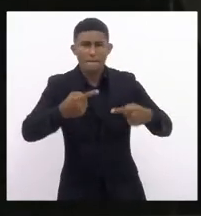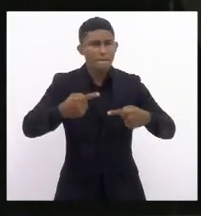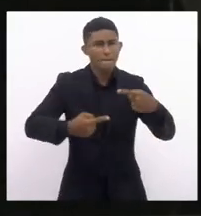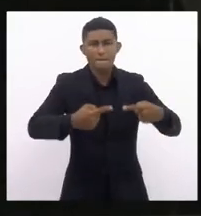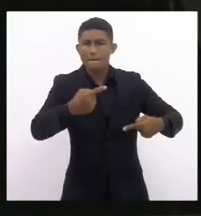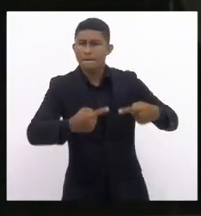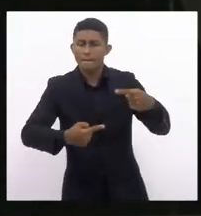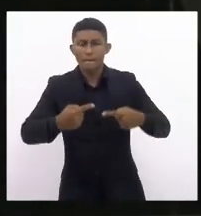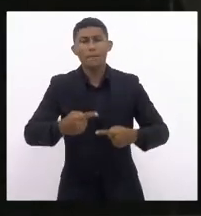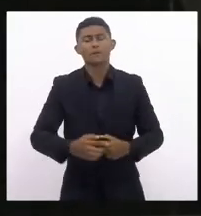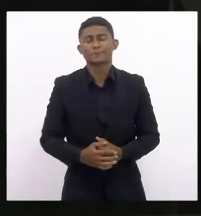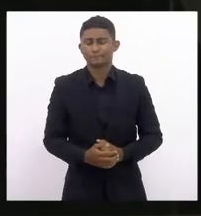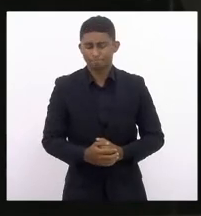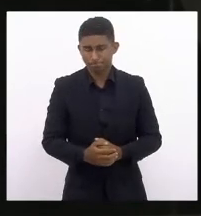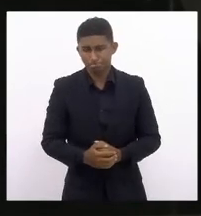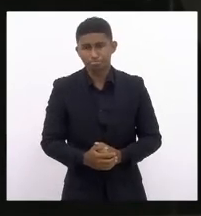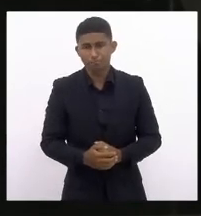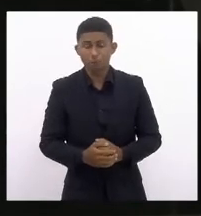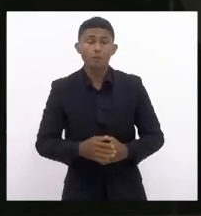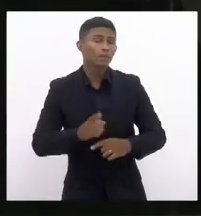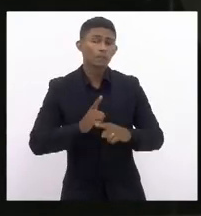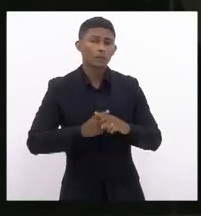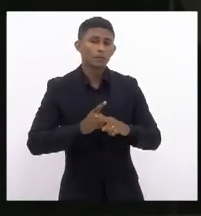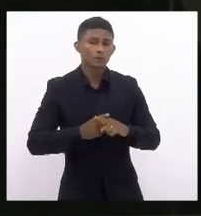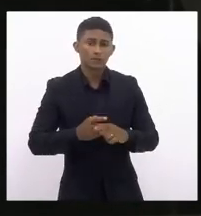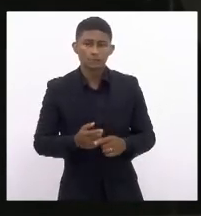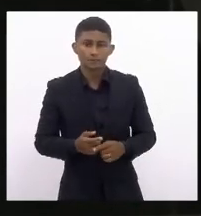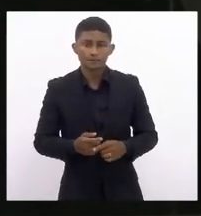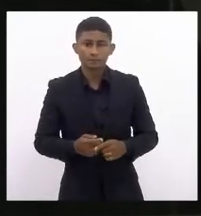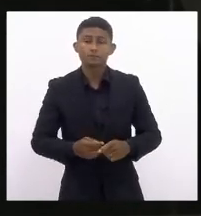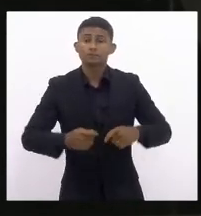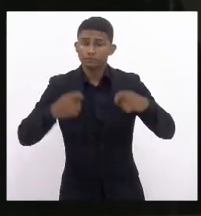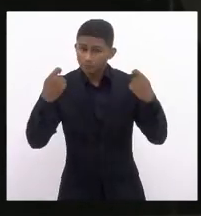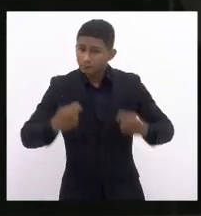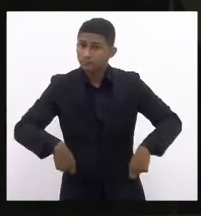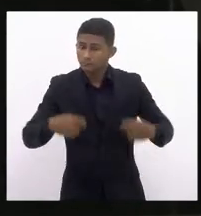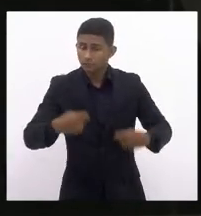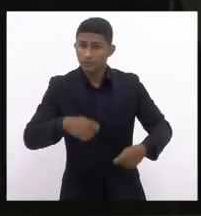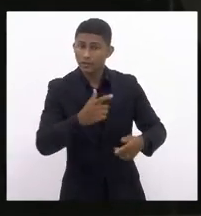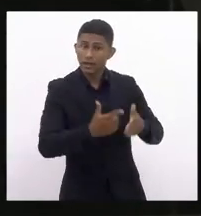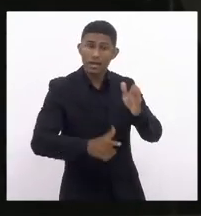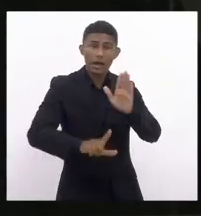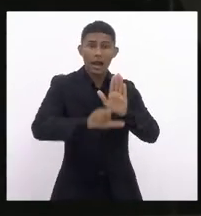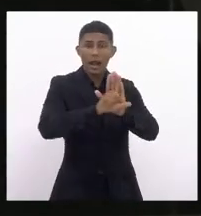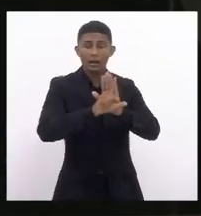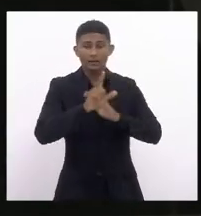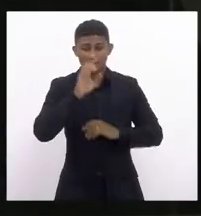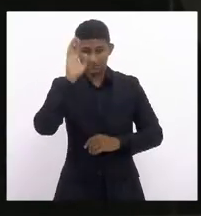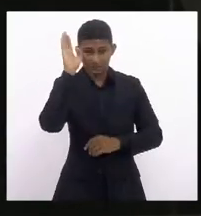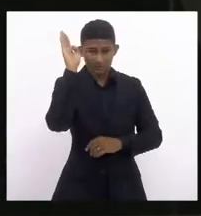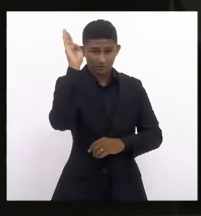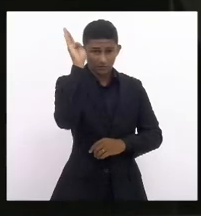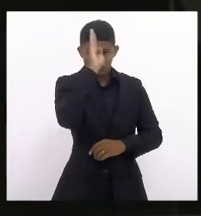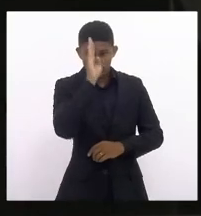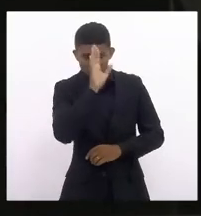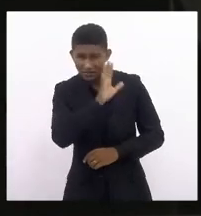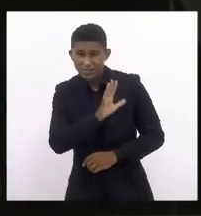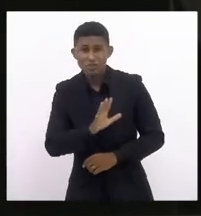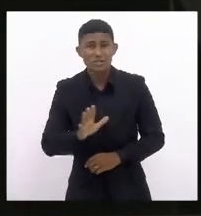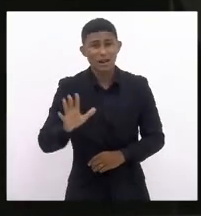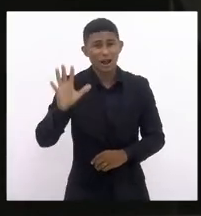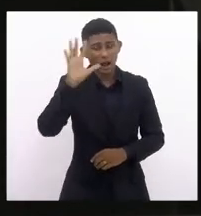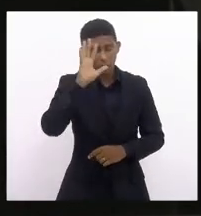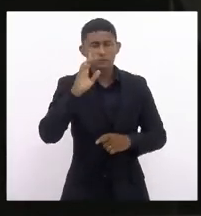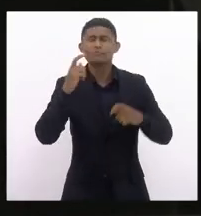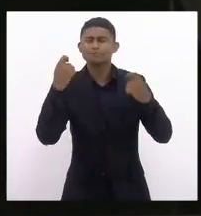é necessário, senhora presidenta, ter uma lei nacional que garanta a jornada de trabalho